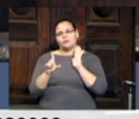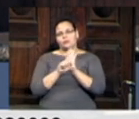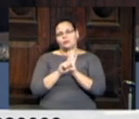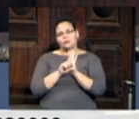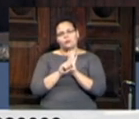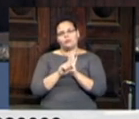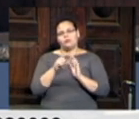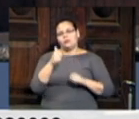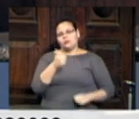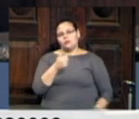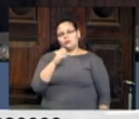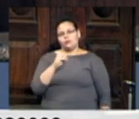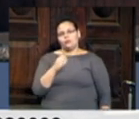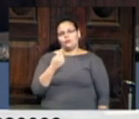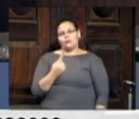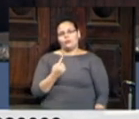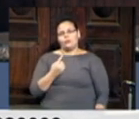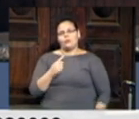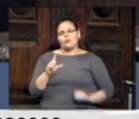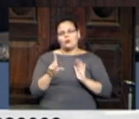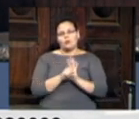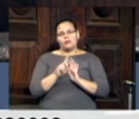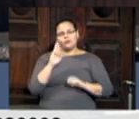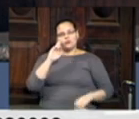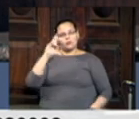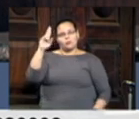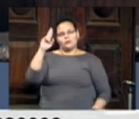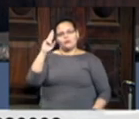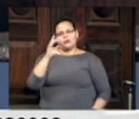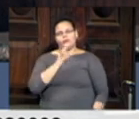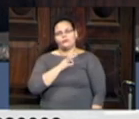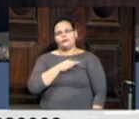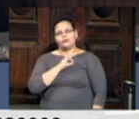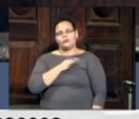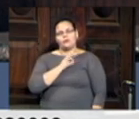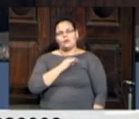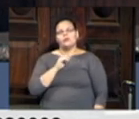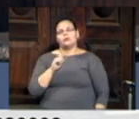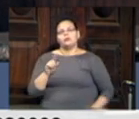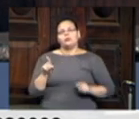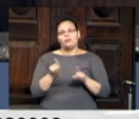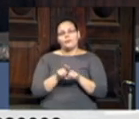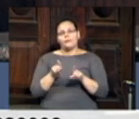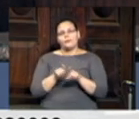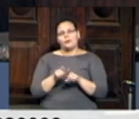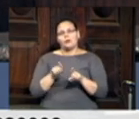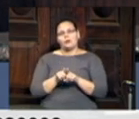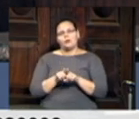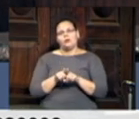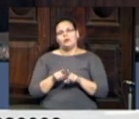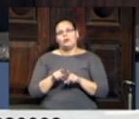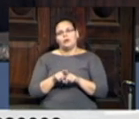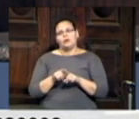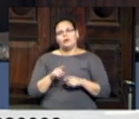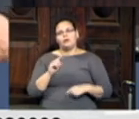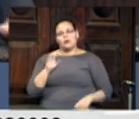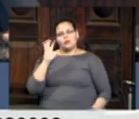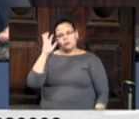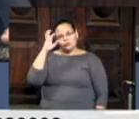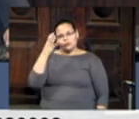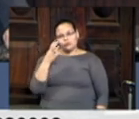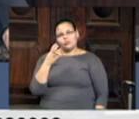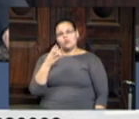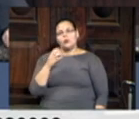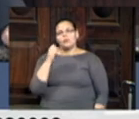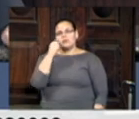Complementar 101, Lei de Responsabilidade Fiscal, e também a resolução